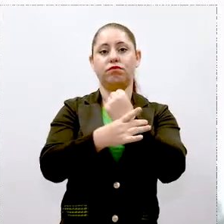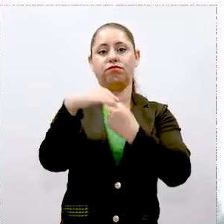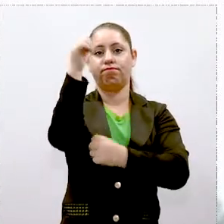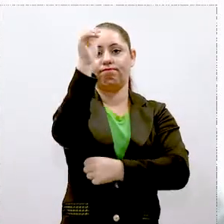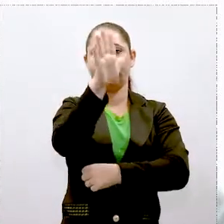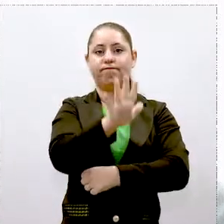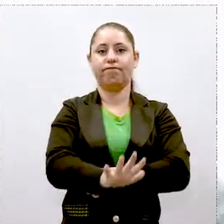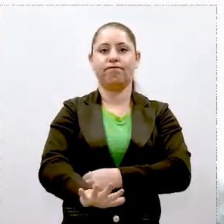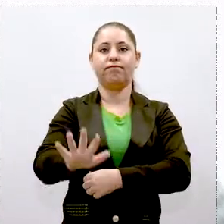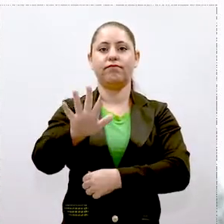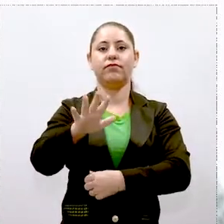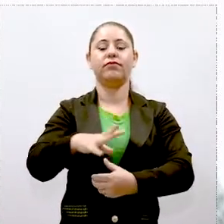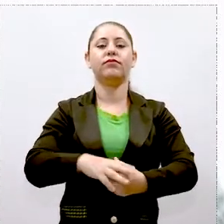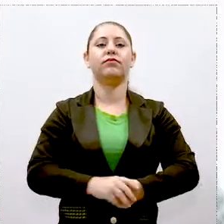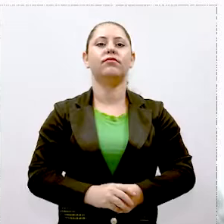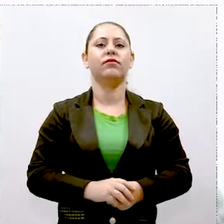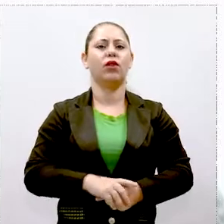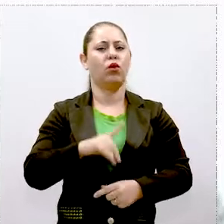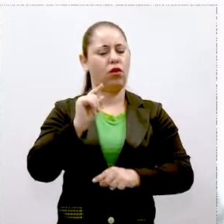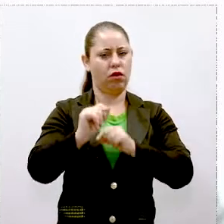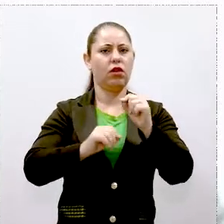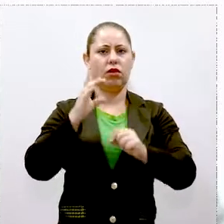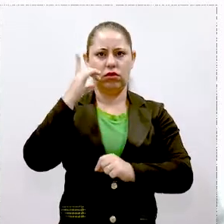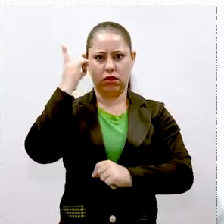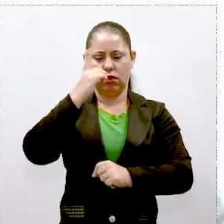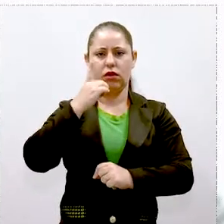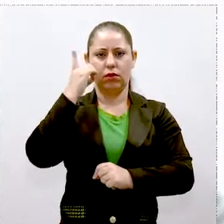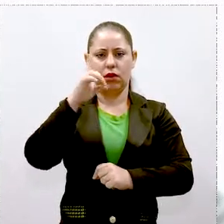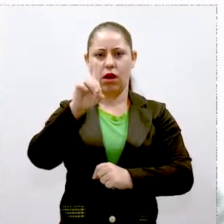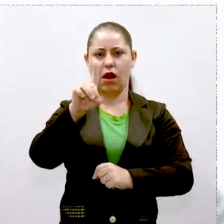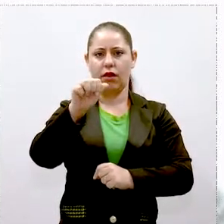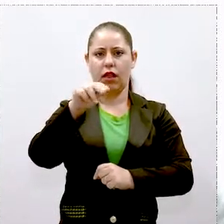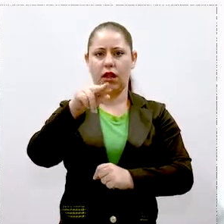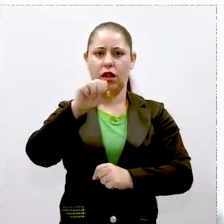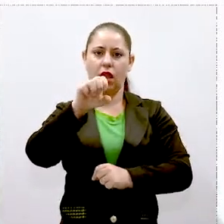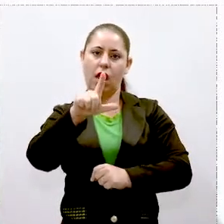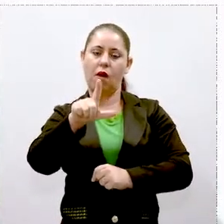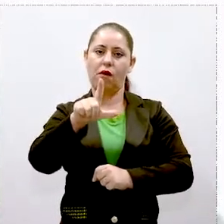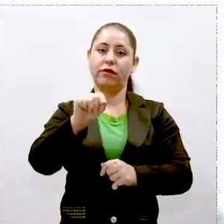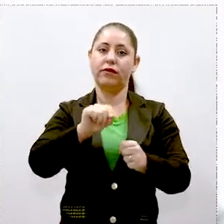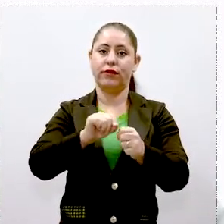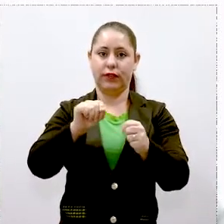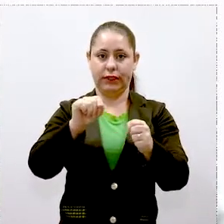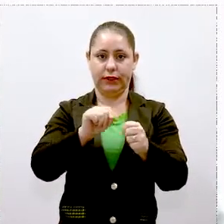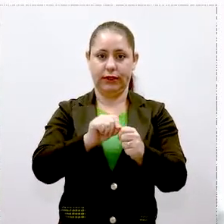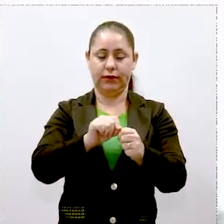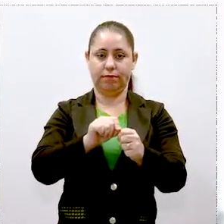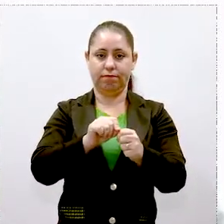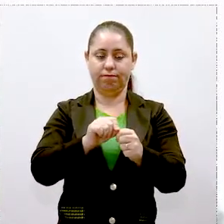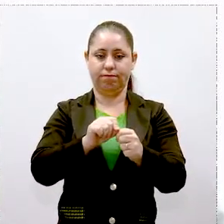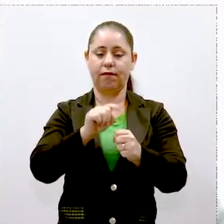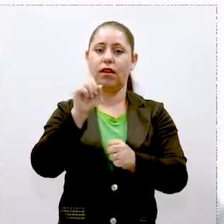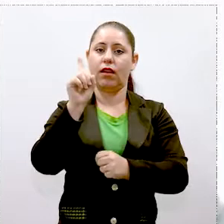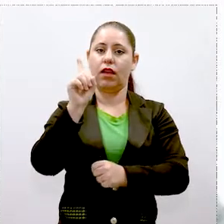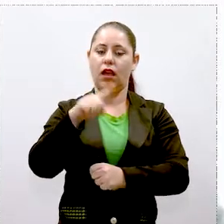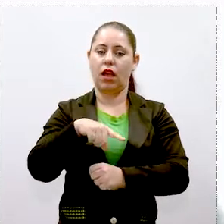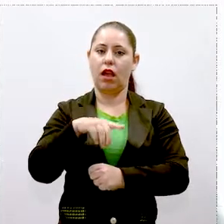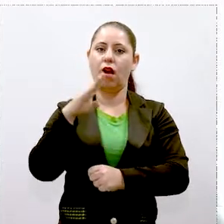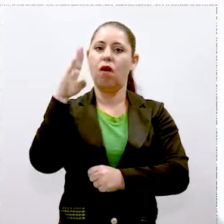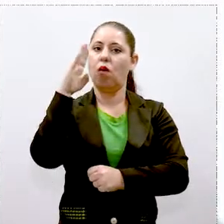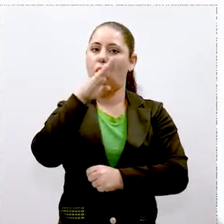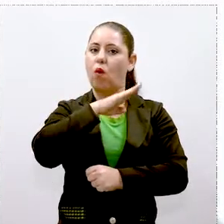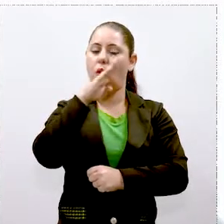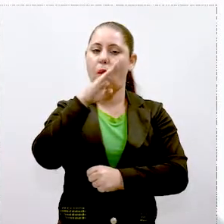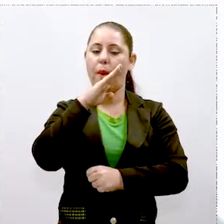Nacional. O que o deputado Daniel Silveira fez foi, de fato, muito